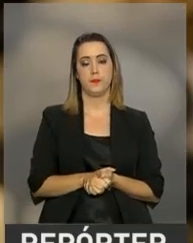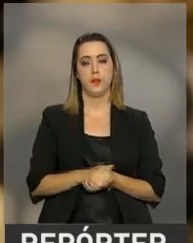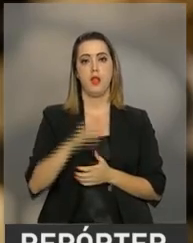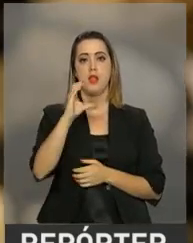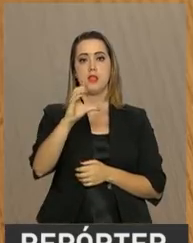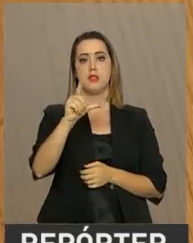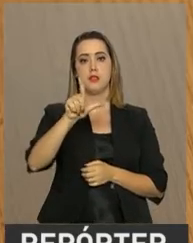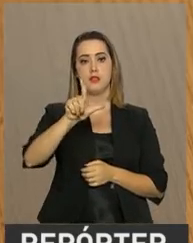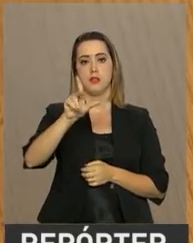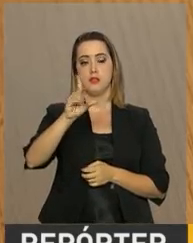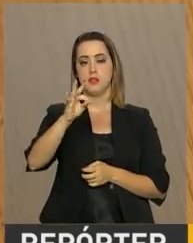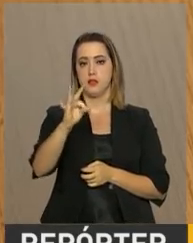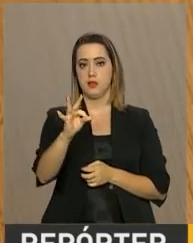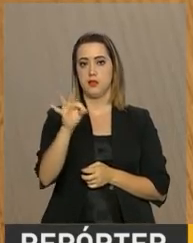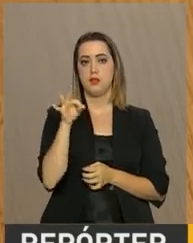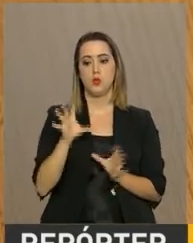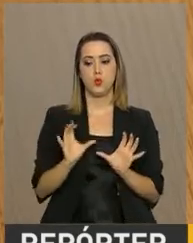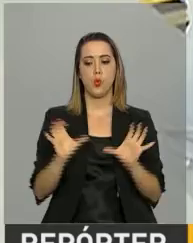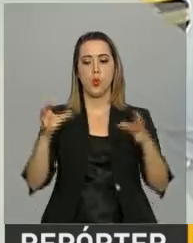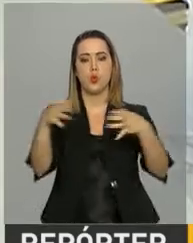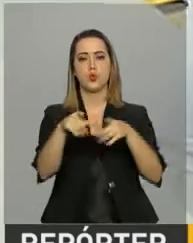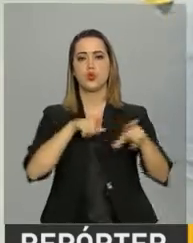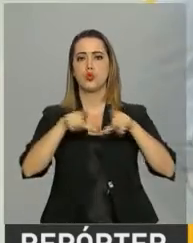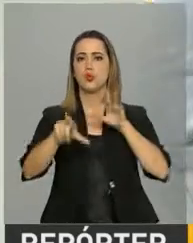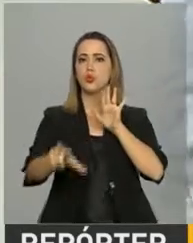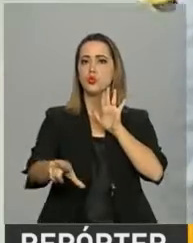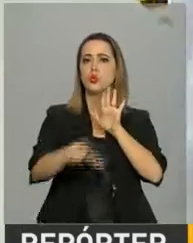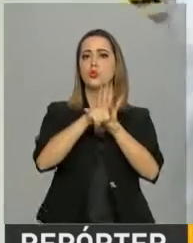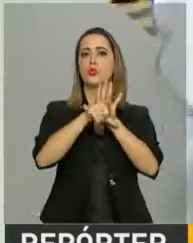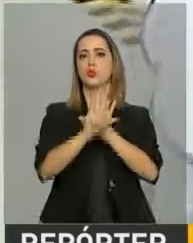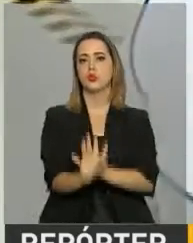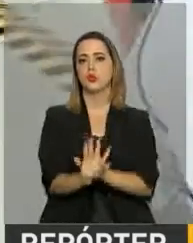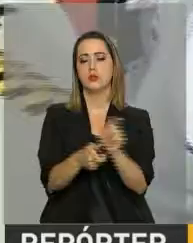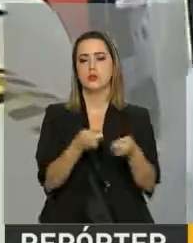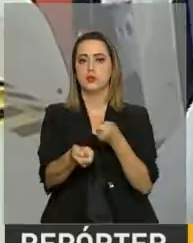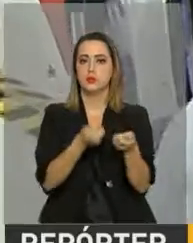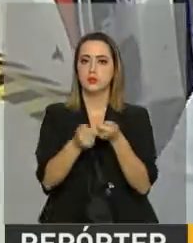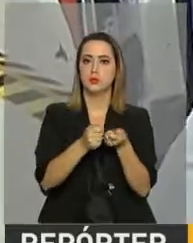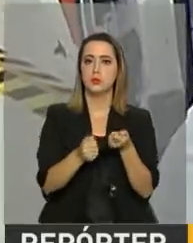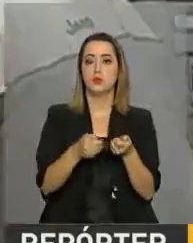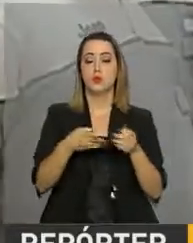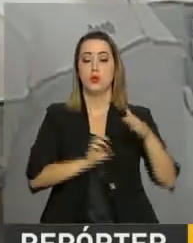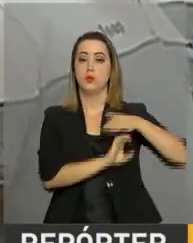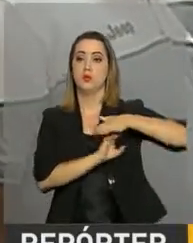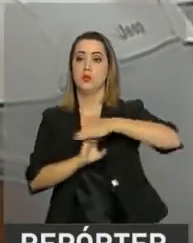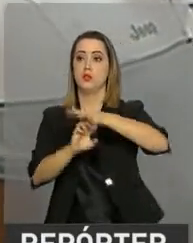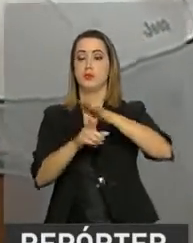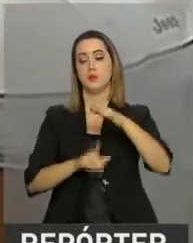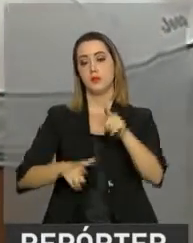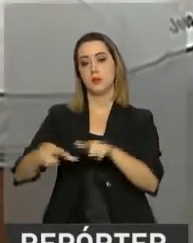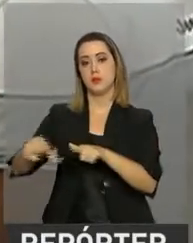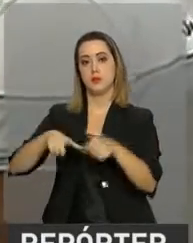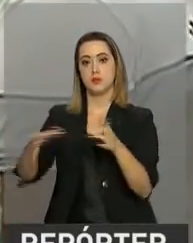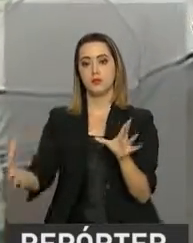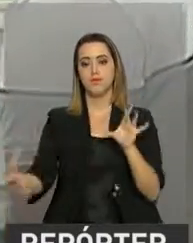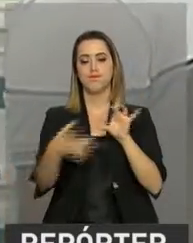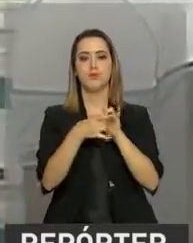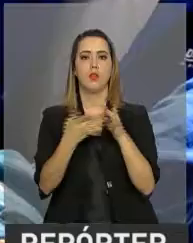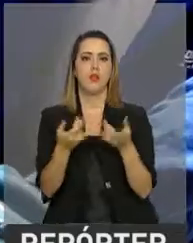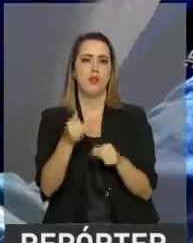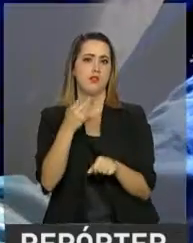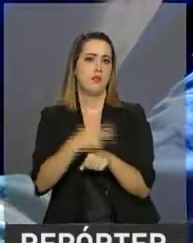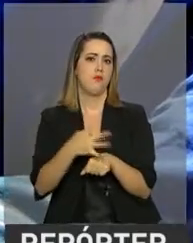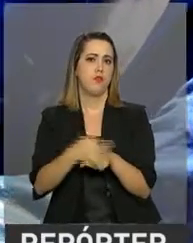principal conjunto de leis no país que disciplinam as relações entre os patrões e os empregados, como, por exemplo, férias